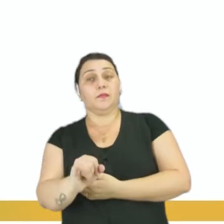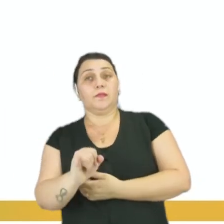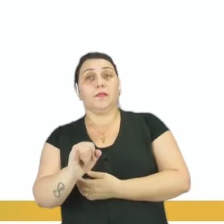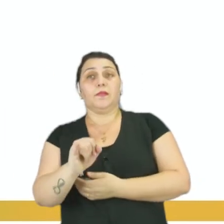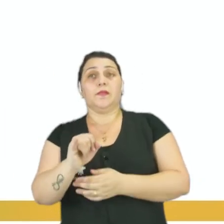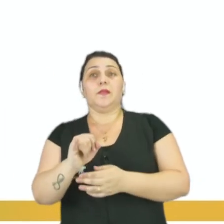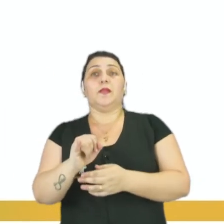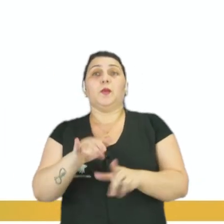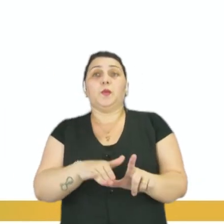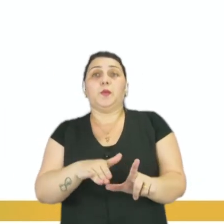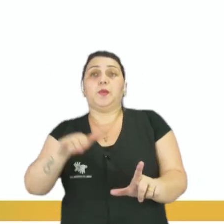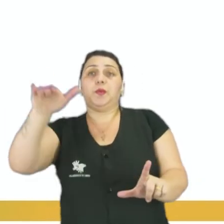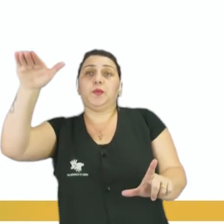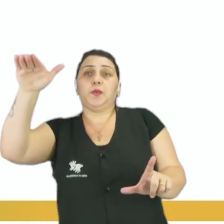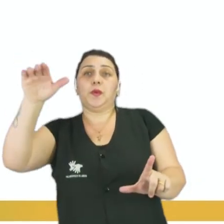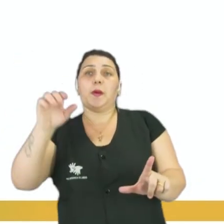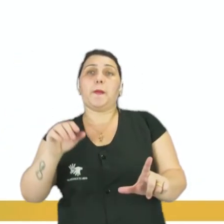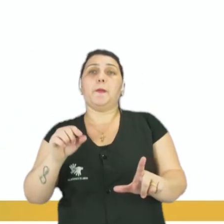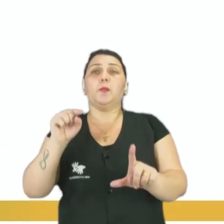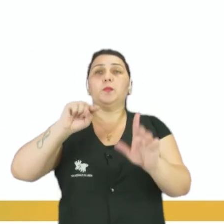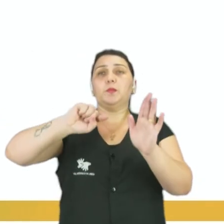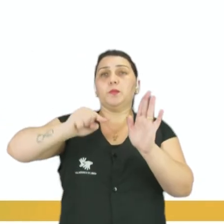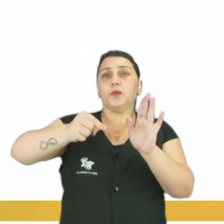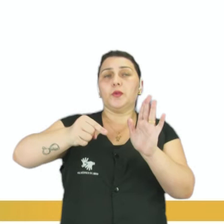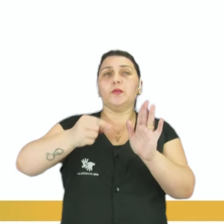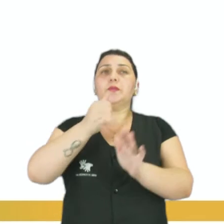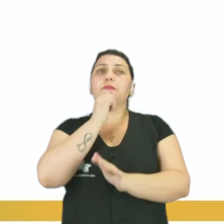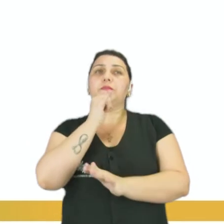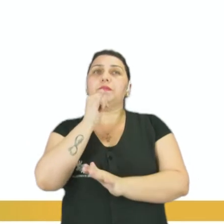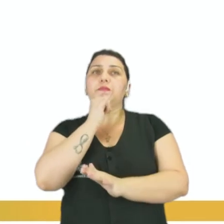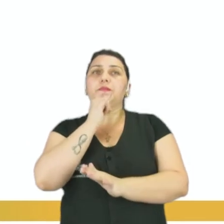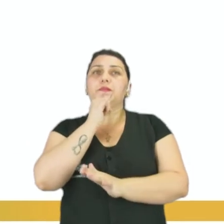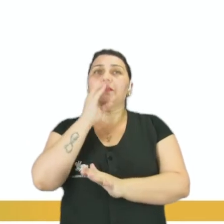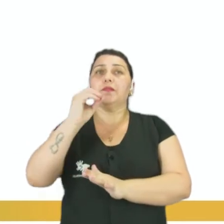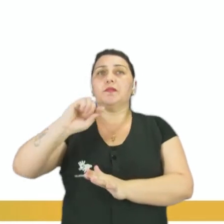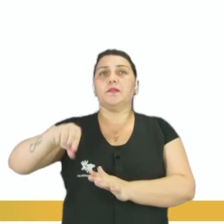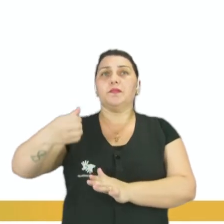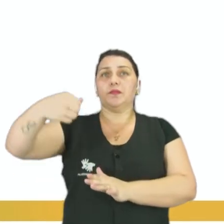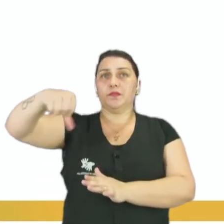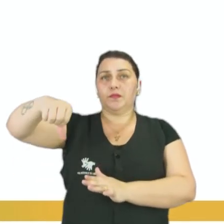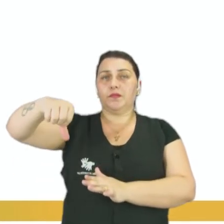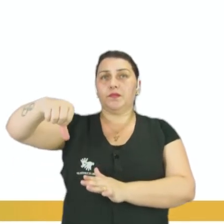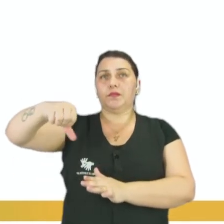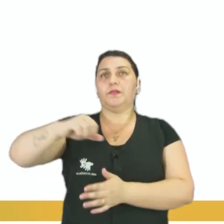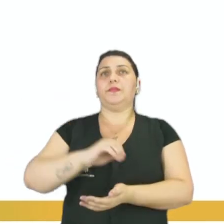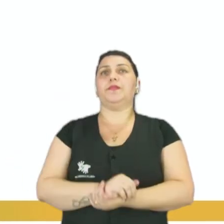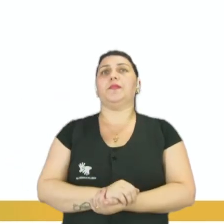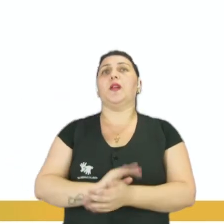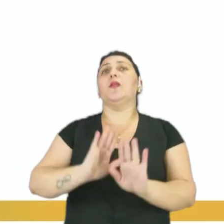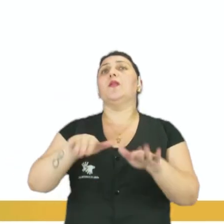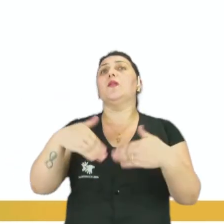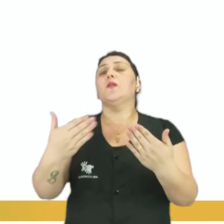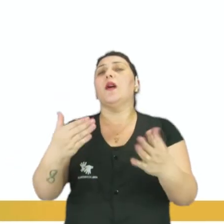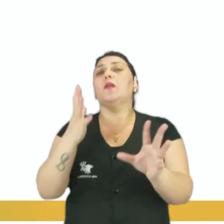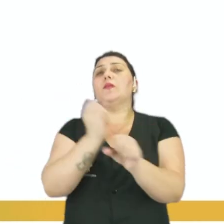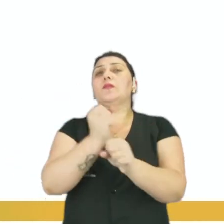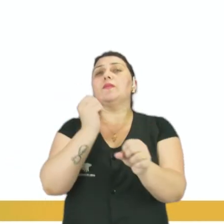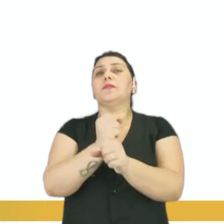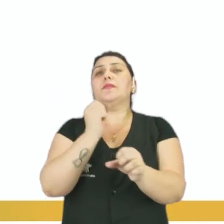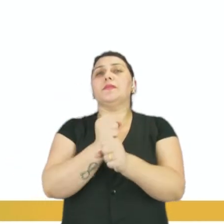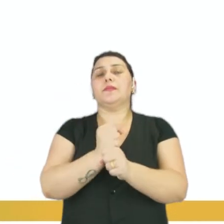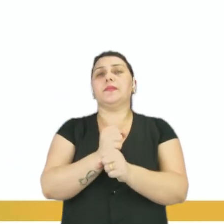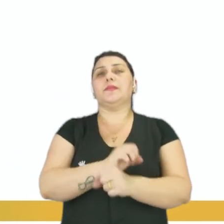no caso aumentar essa tabela para mais um conto por exemplo a 0,9 qual será o